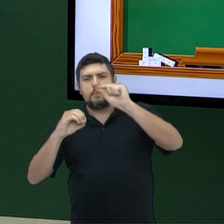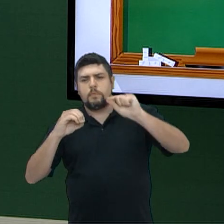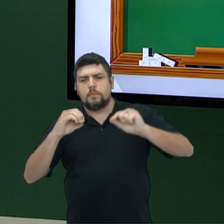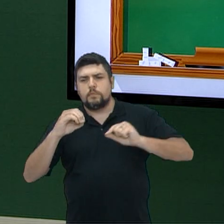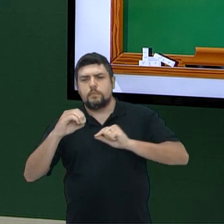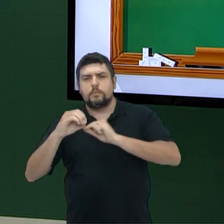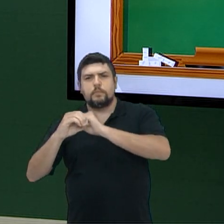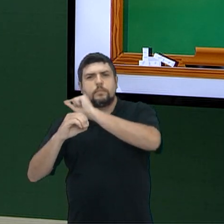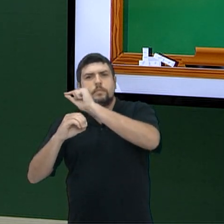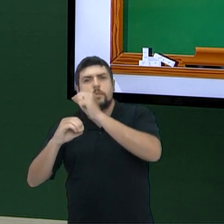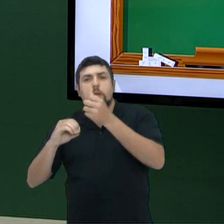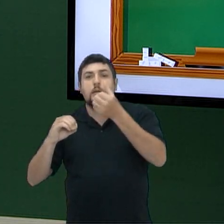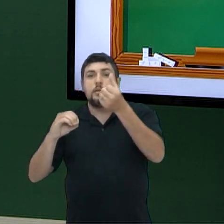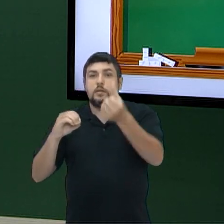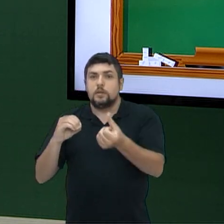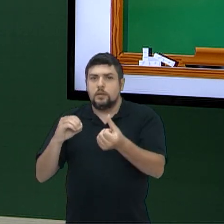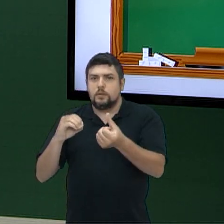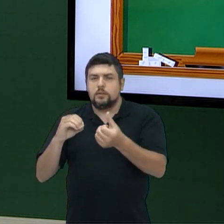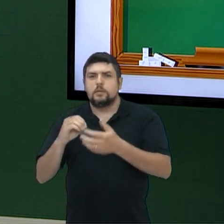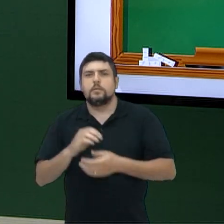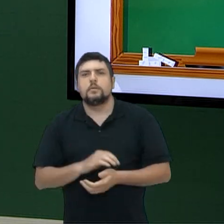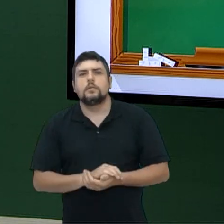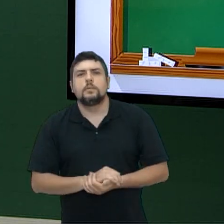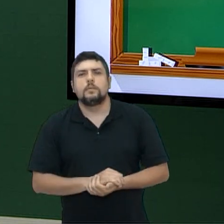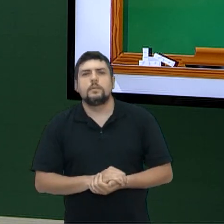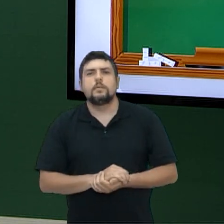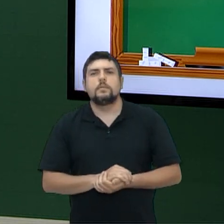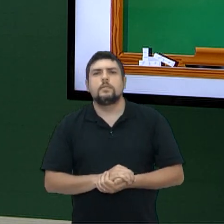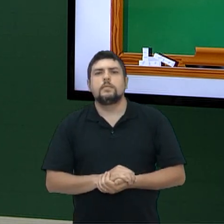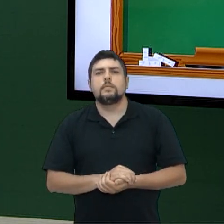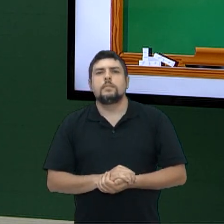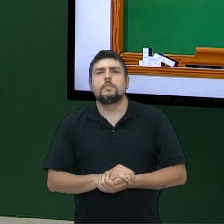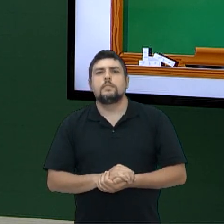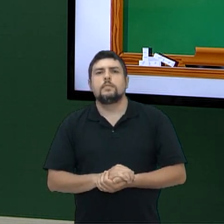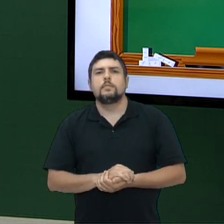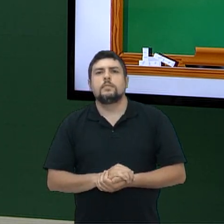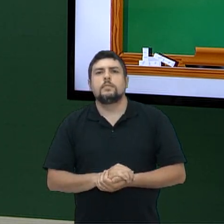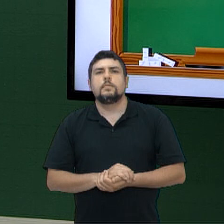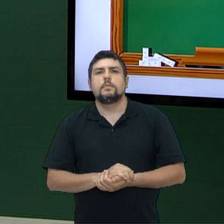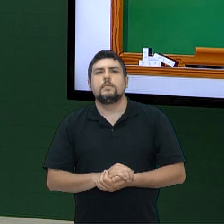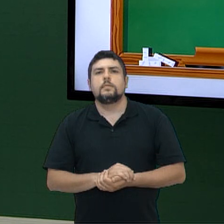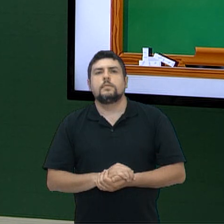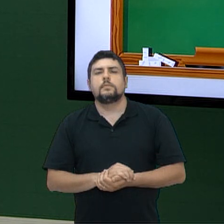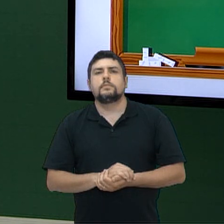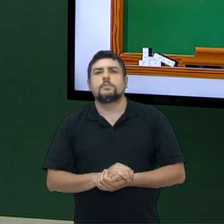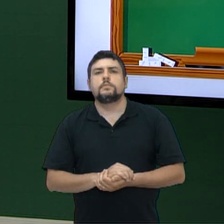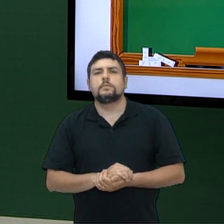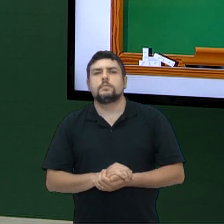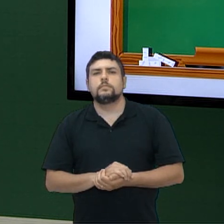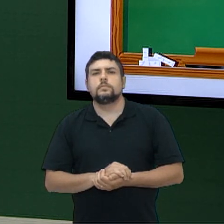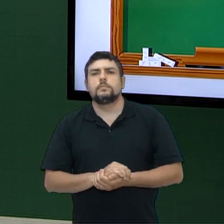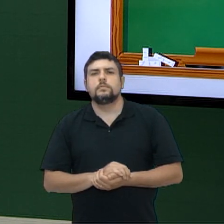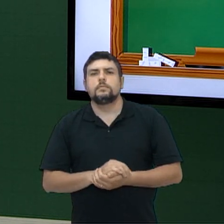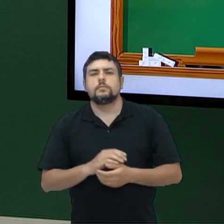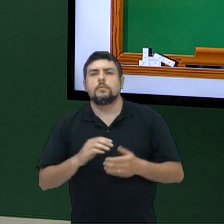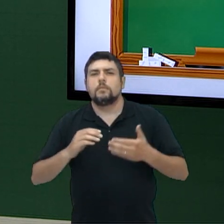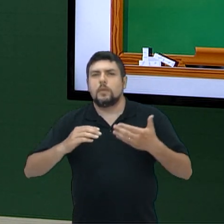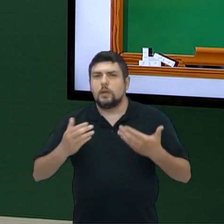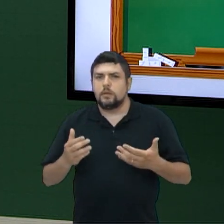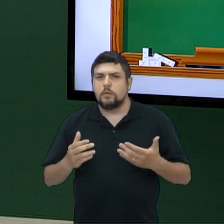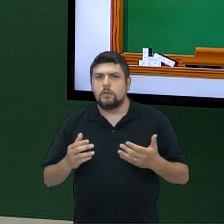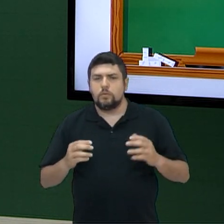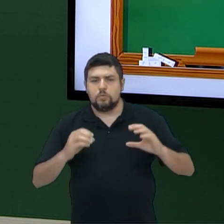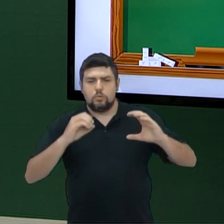elétrons em sua camada de valência, certinho? Como são dois, eu vou desenhar